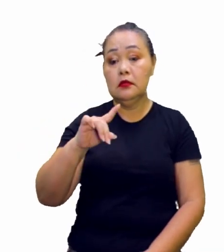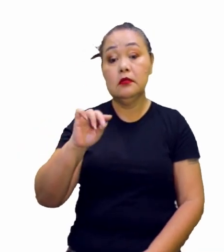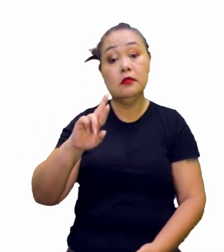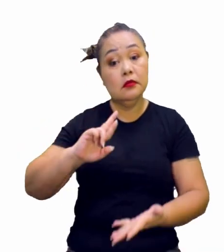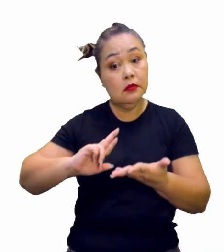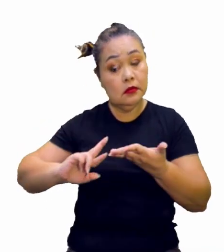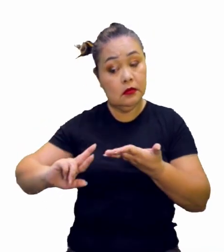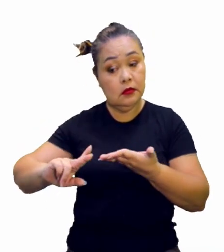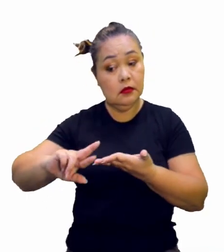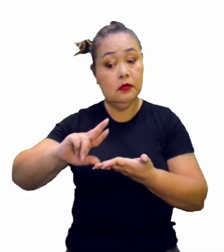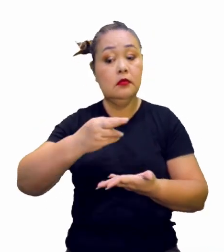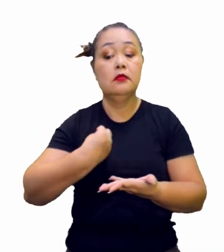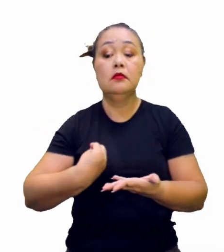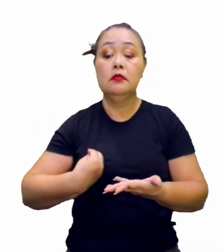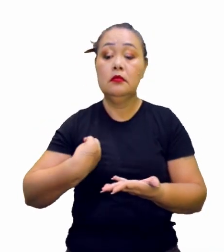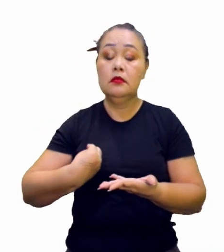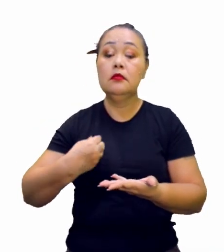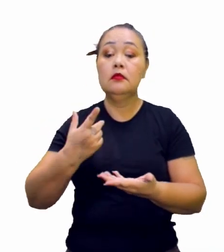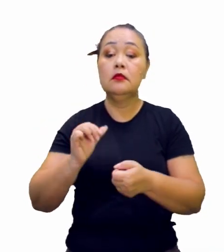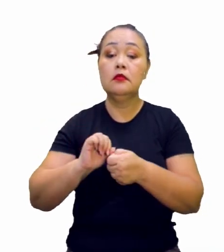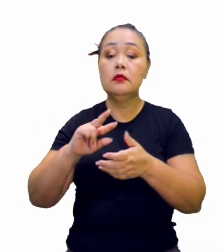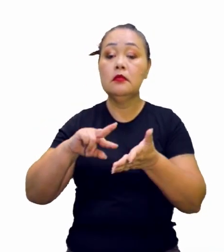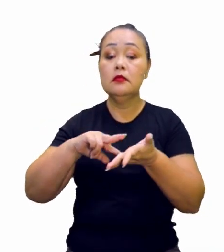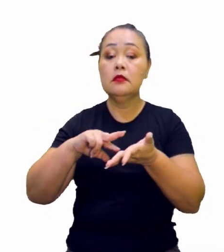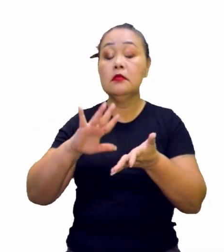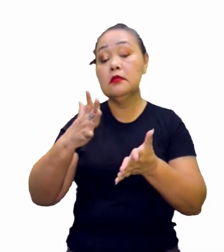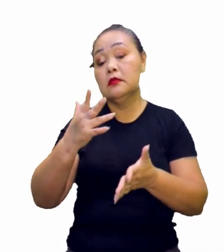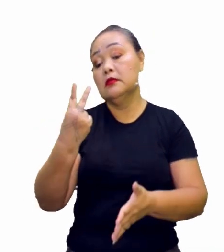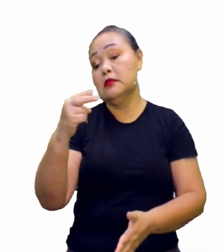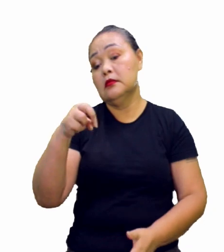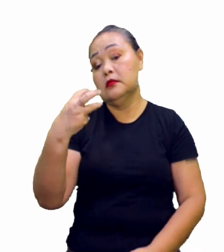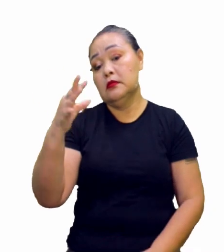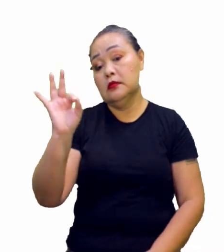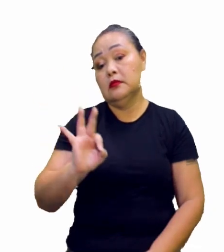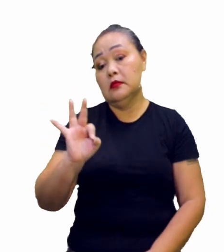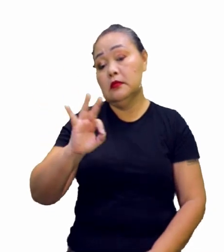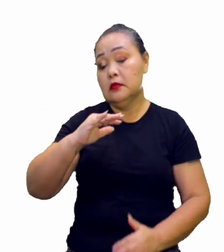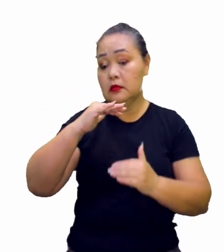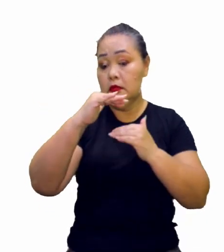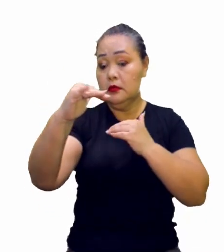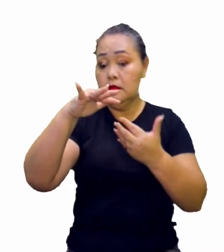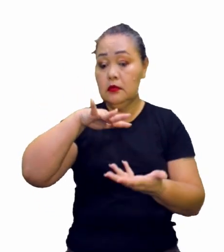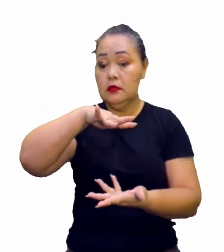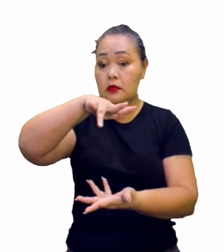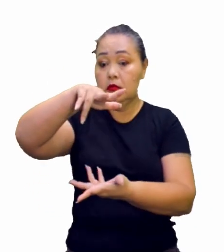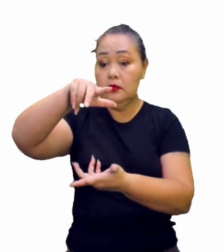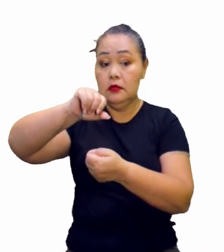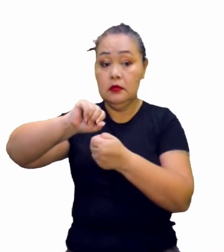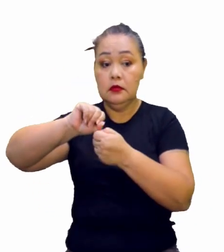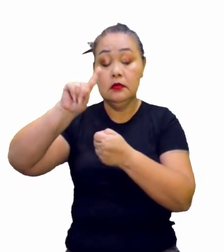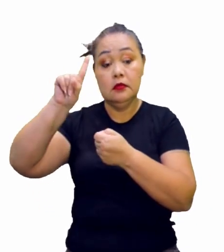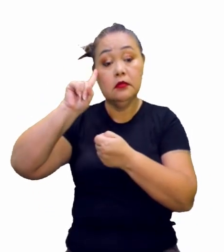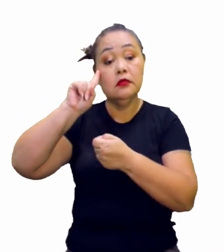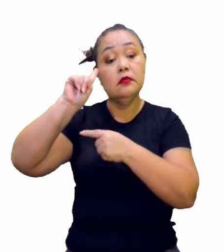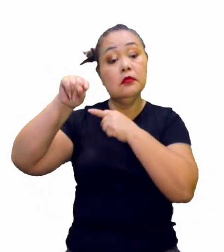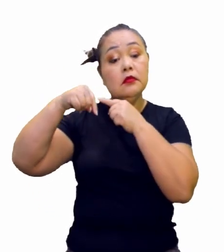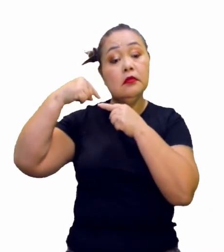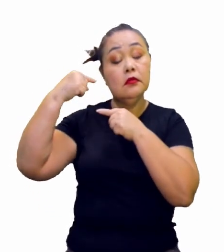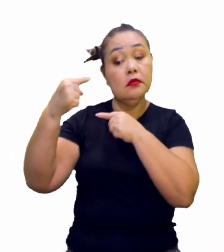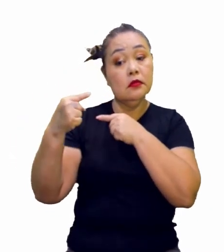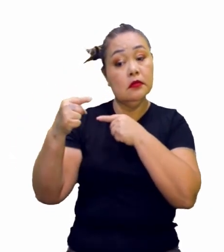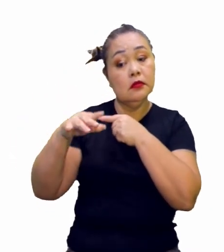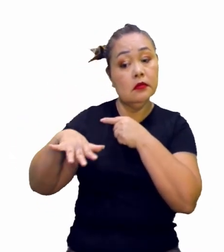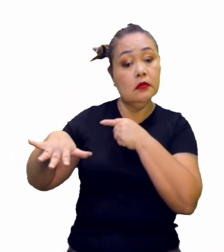biodiversidade, que representam 2,3% da superfície da Terra. Segundo a definição, uma área